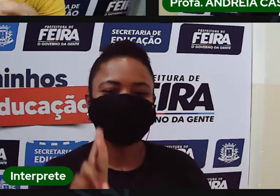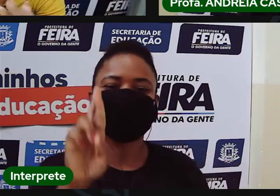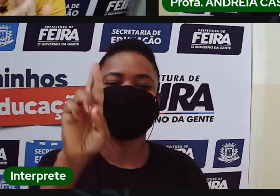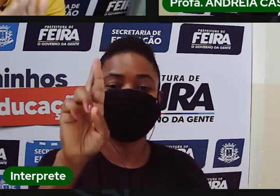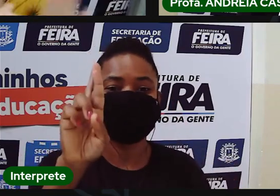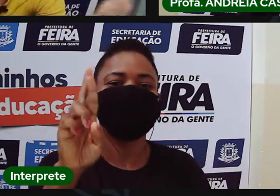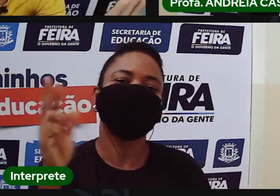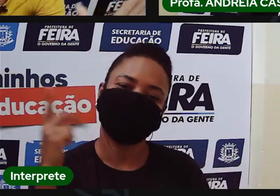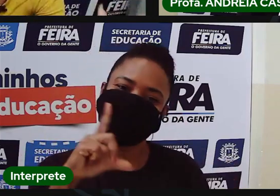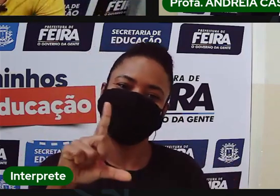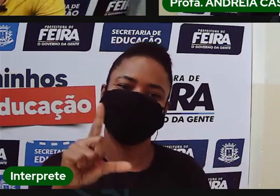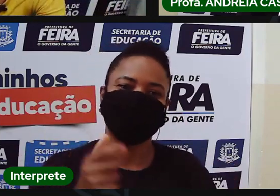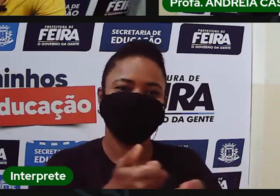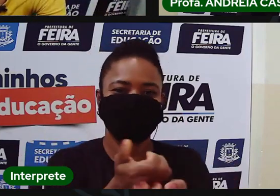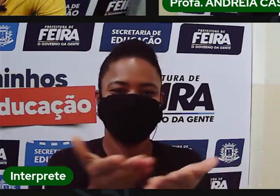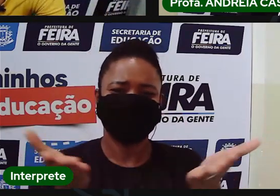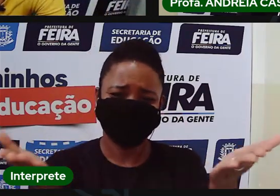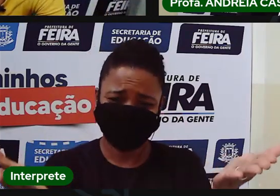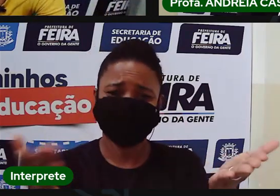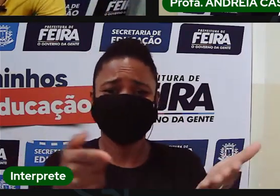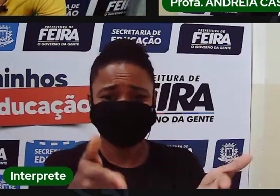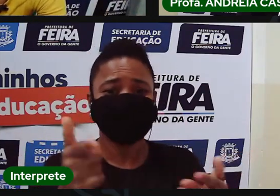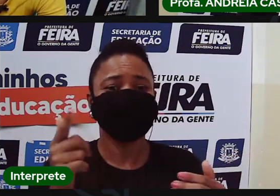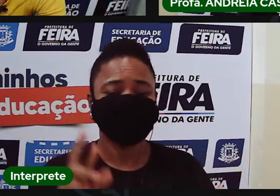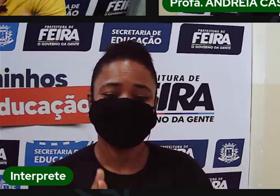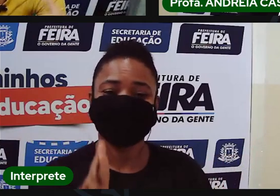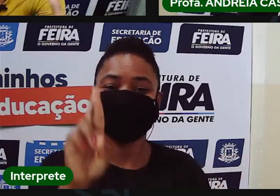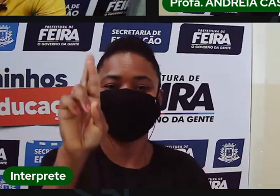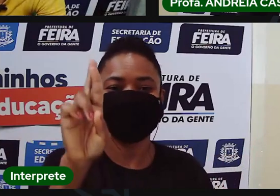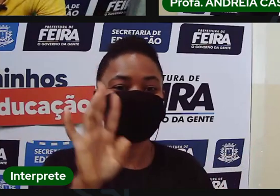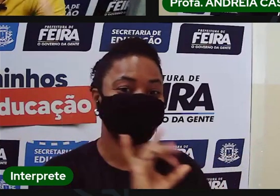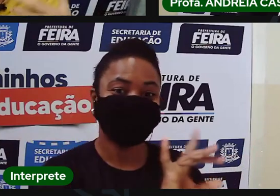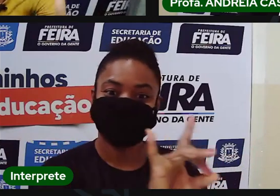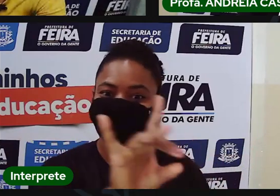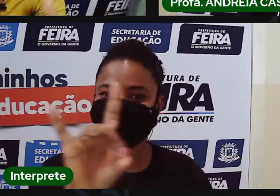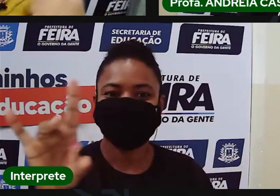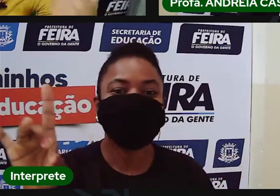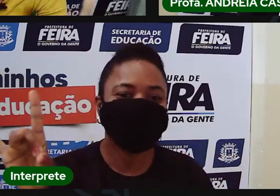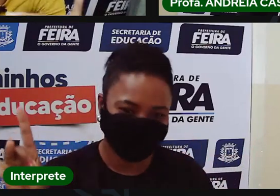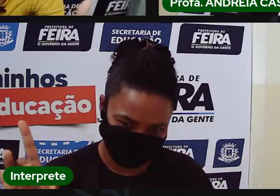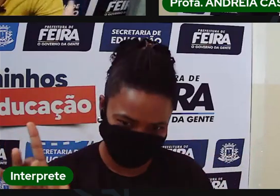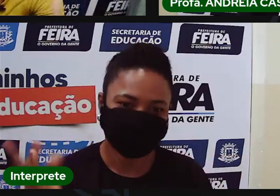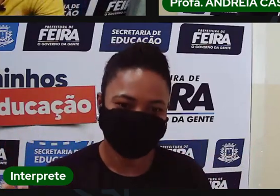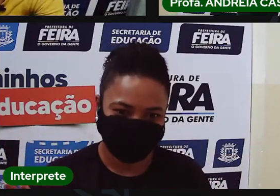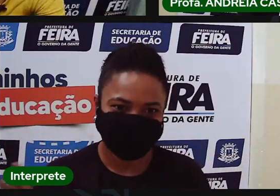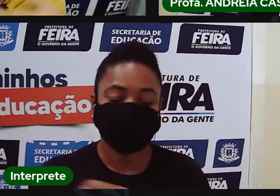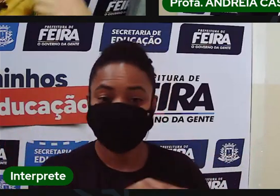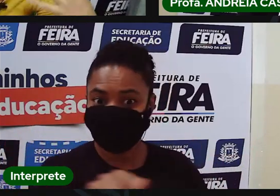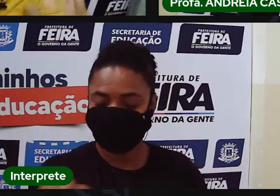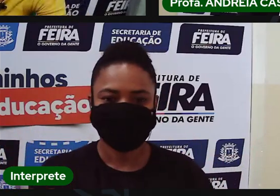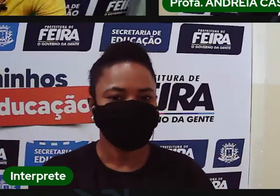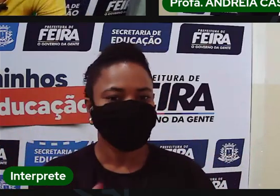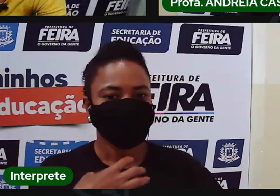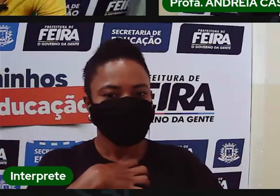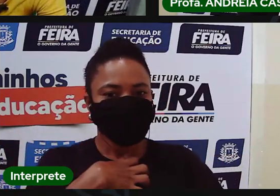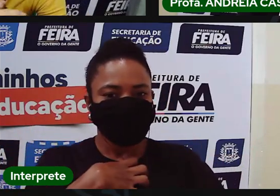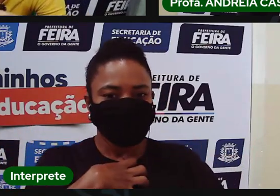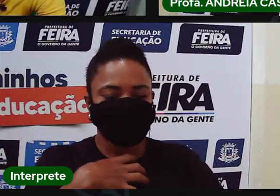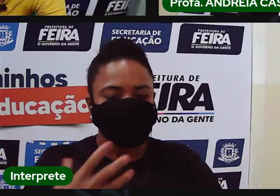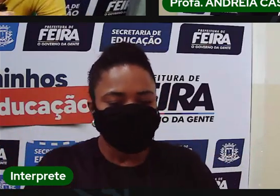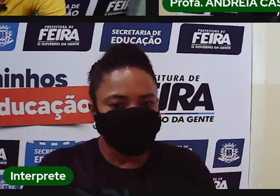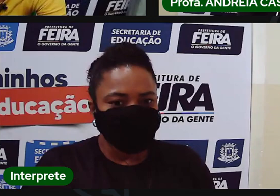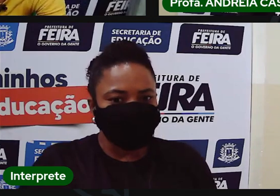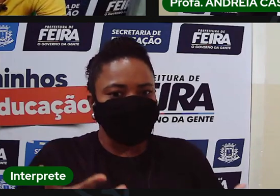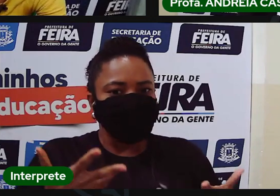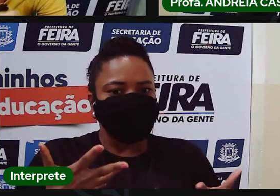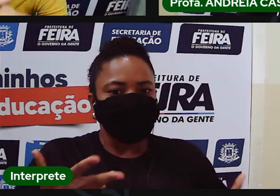já são protagonistas, né, da história de vocês, já tem, gerem, alimentem esse engajamento com as outras pessoas que estão